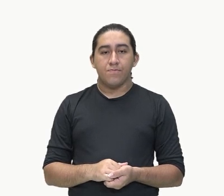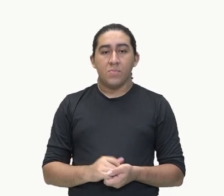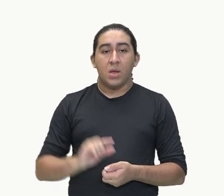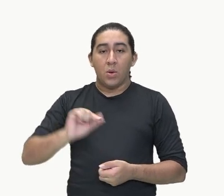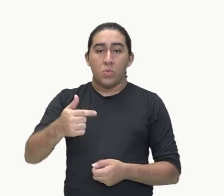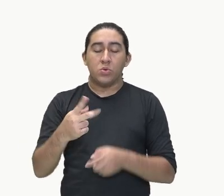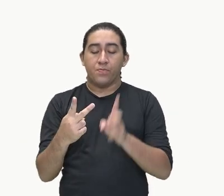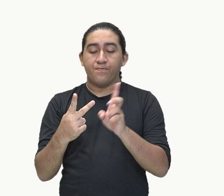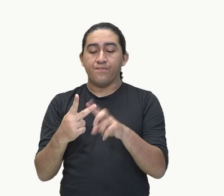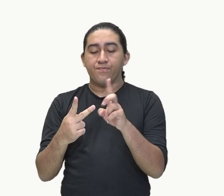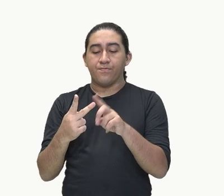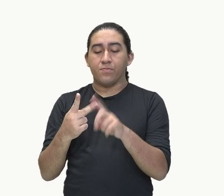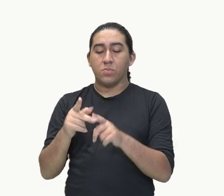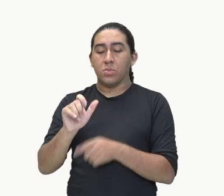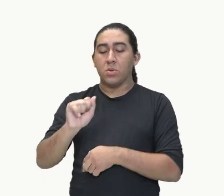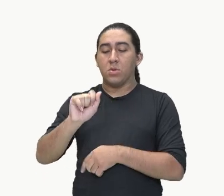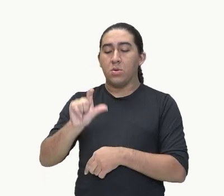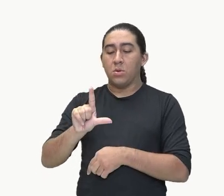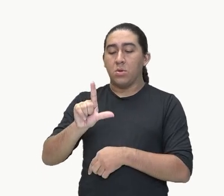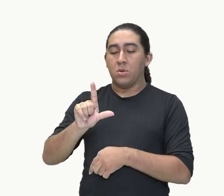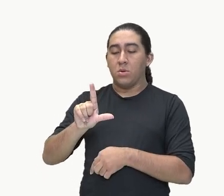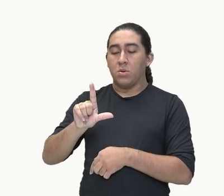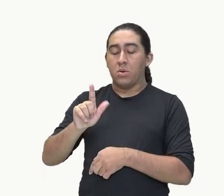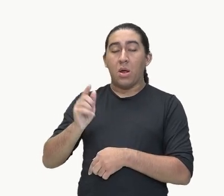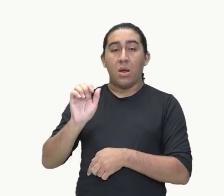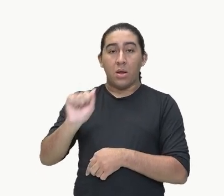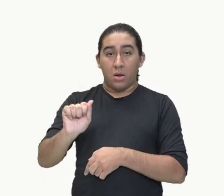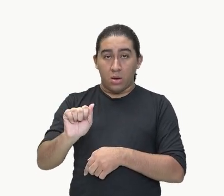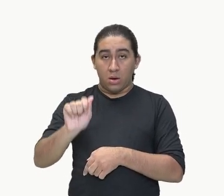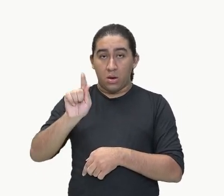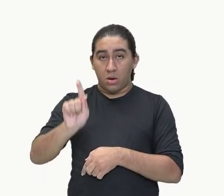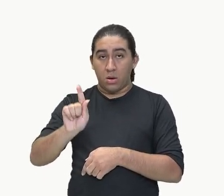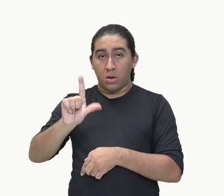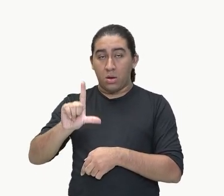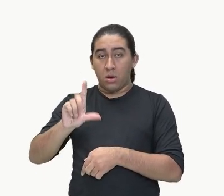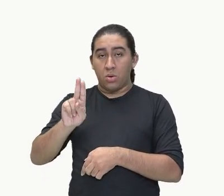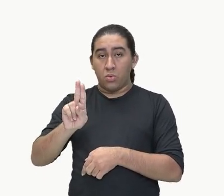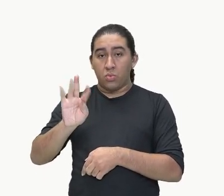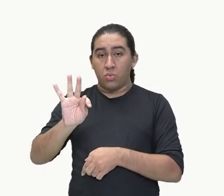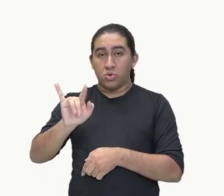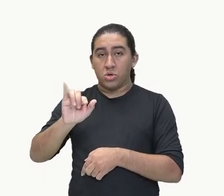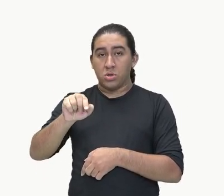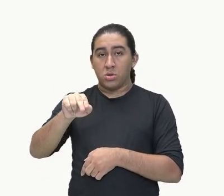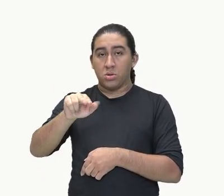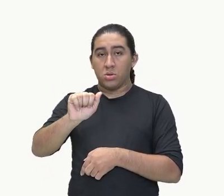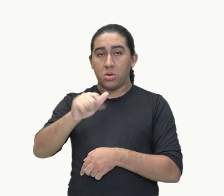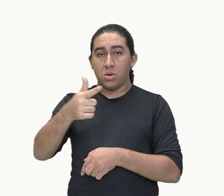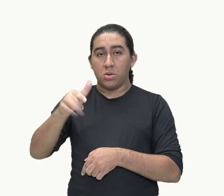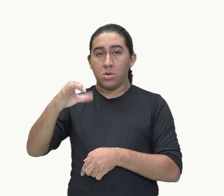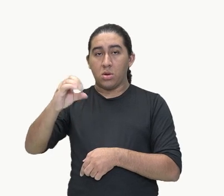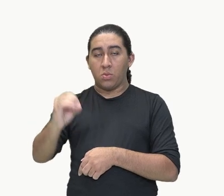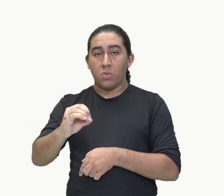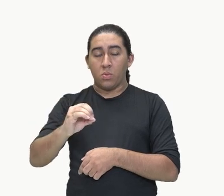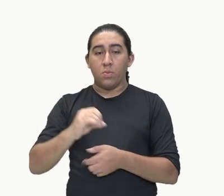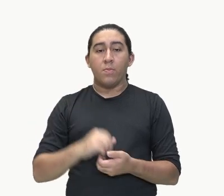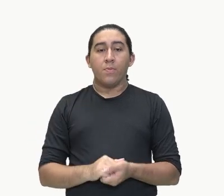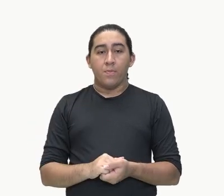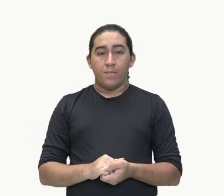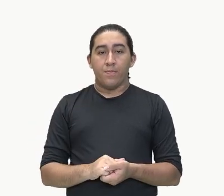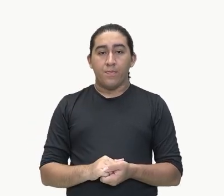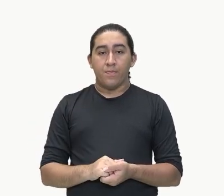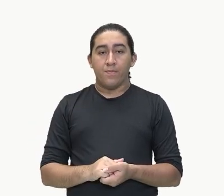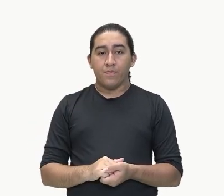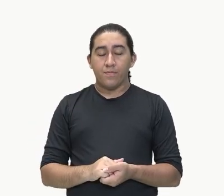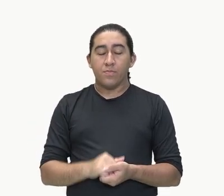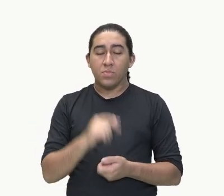aglutinação, veja que é diferente. As palavras, que são os radicais, e através dela, né, que a gente vai formar as